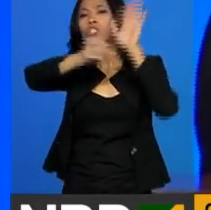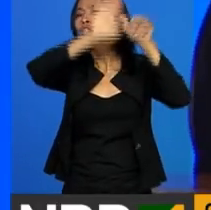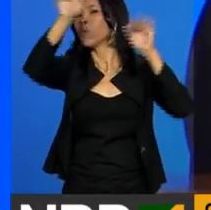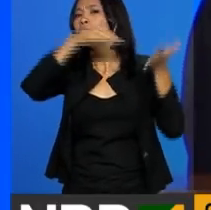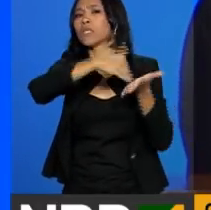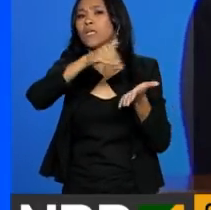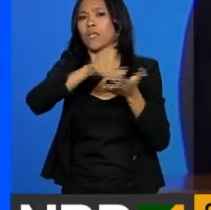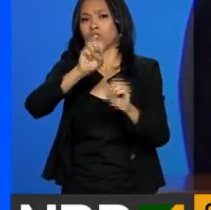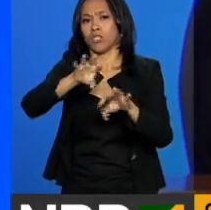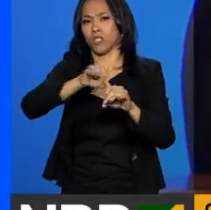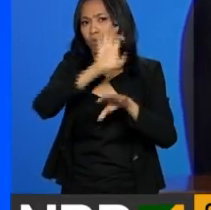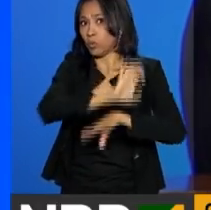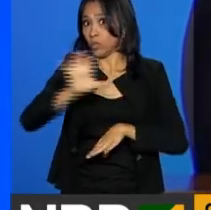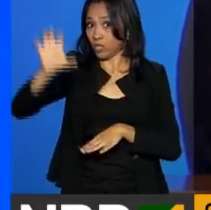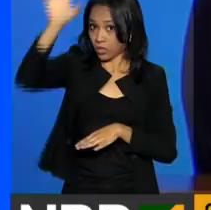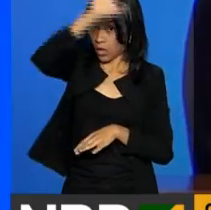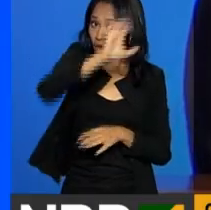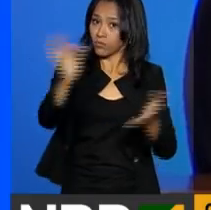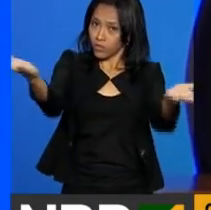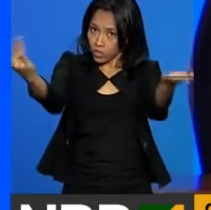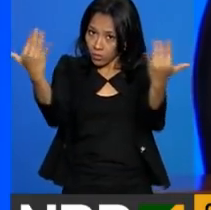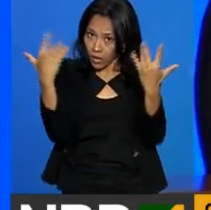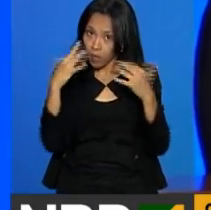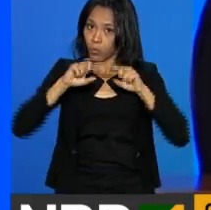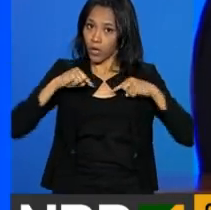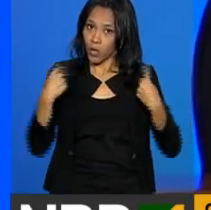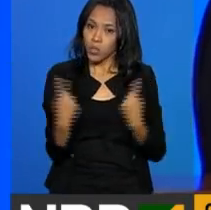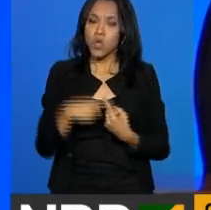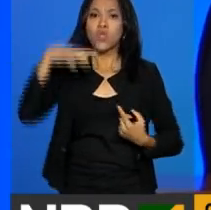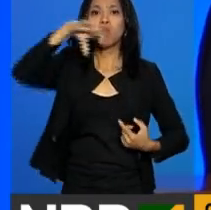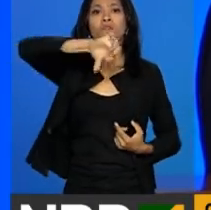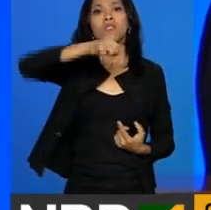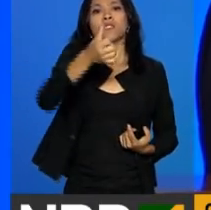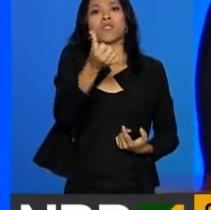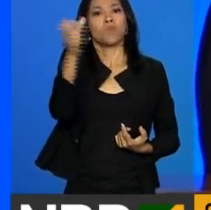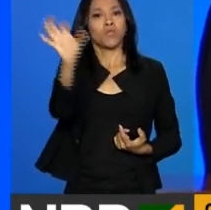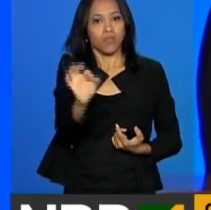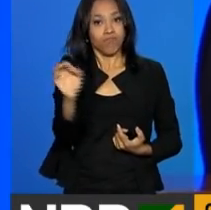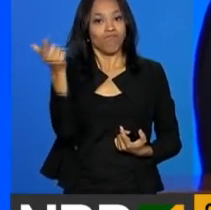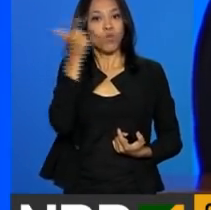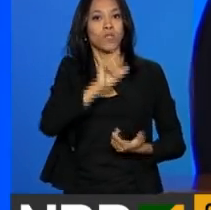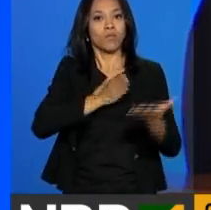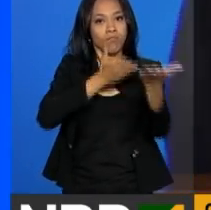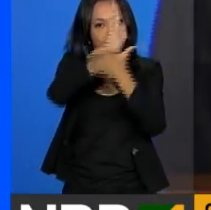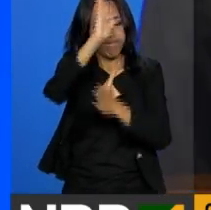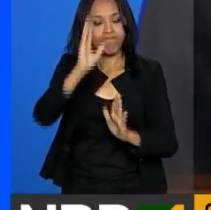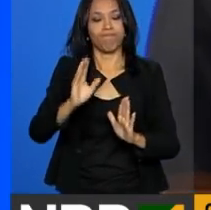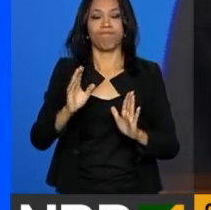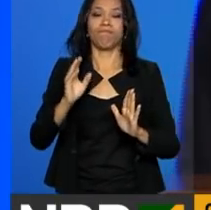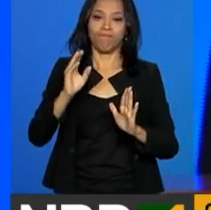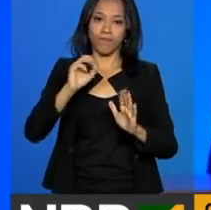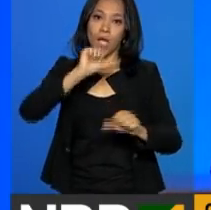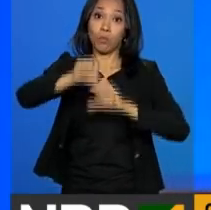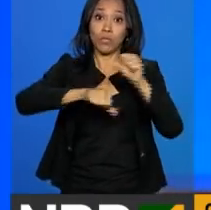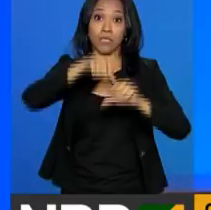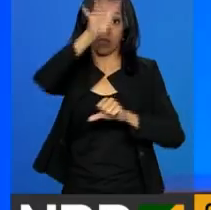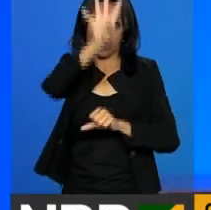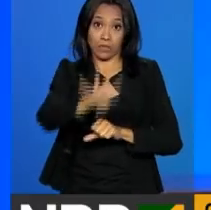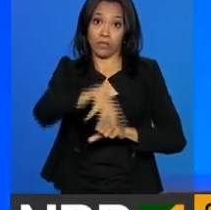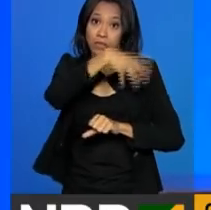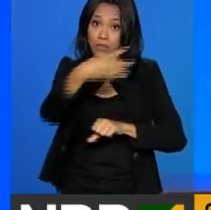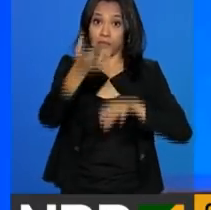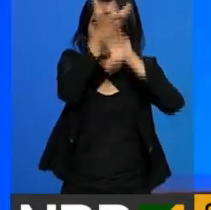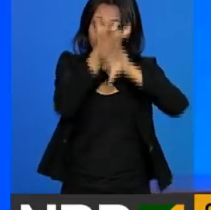não é e todo 95 96 por cento aprovando a reforma do ensino médio além do que a nós abrimos